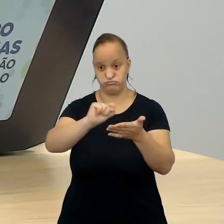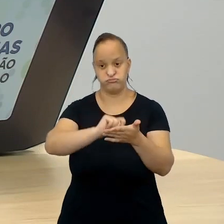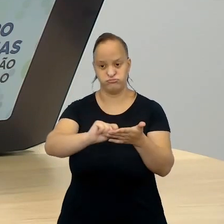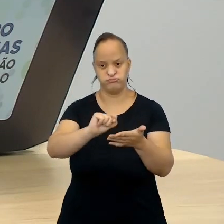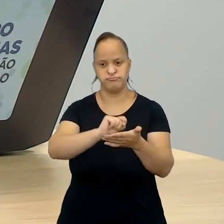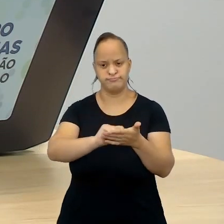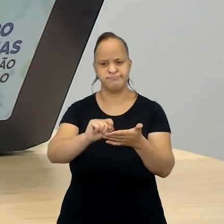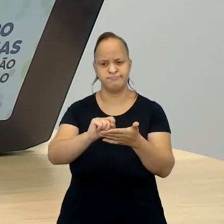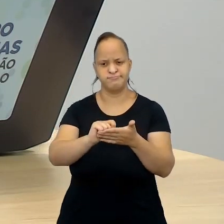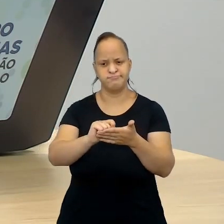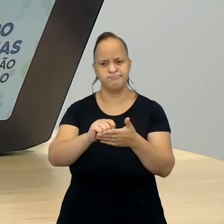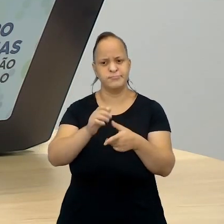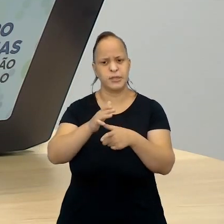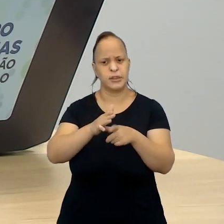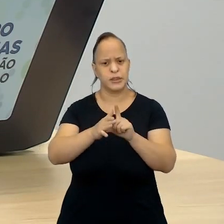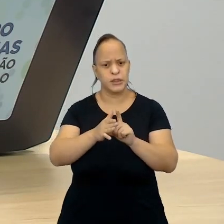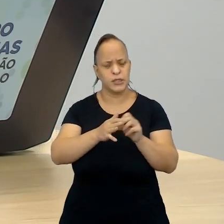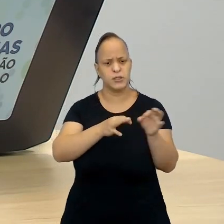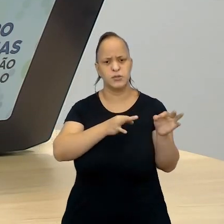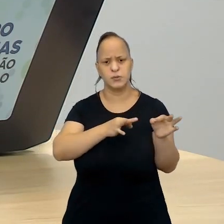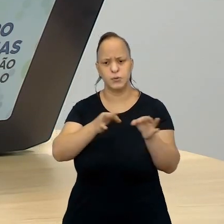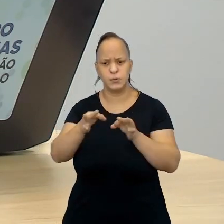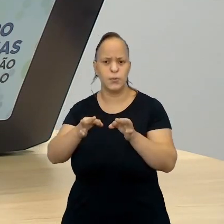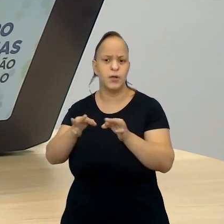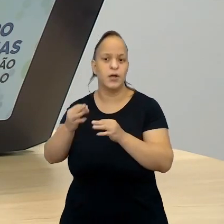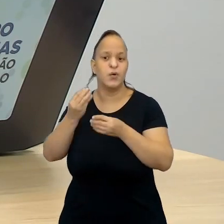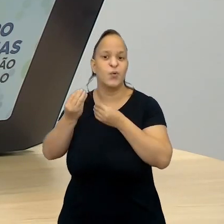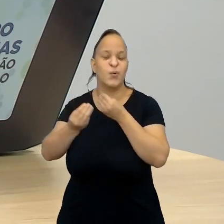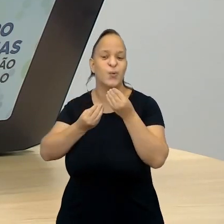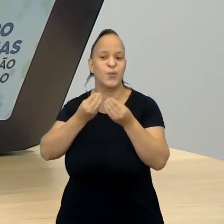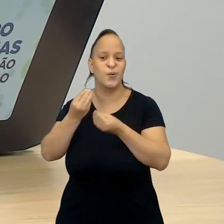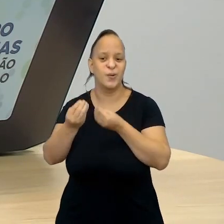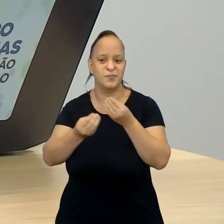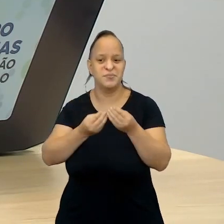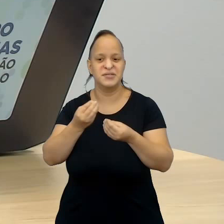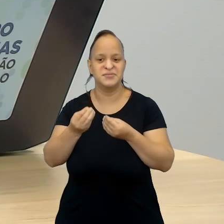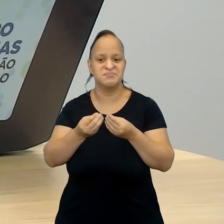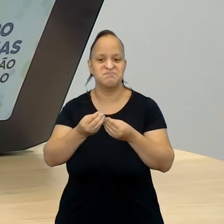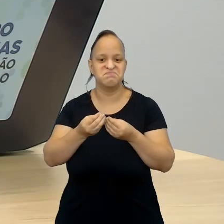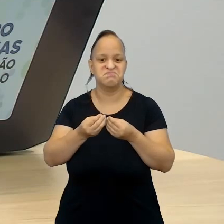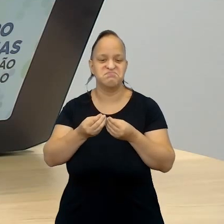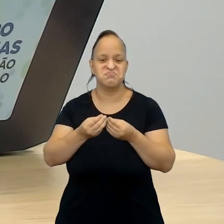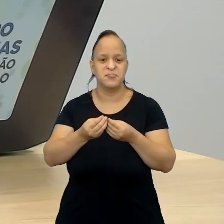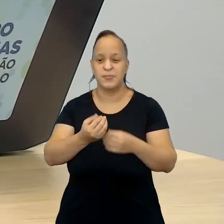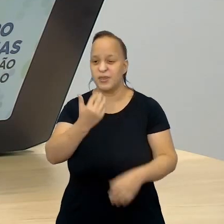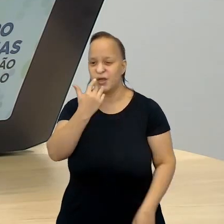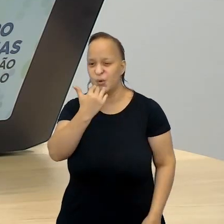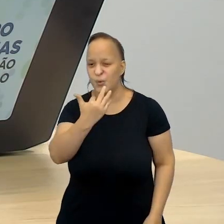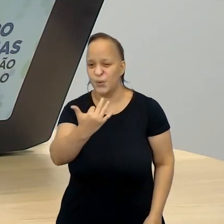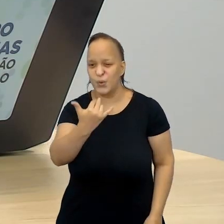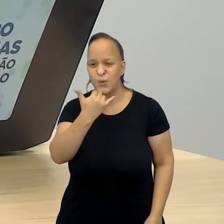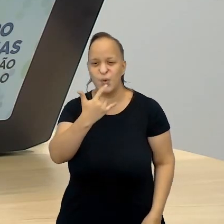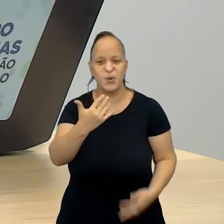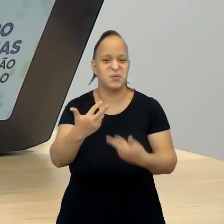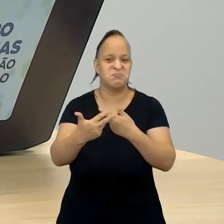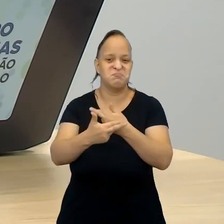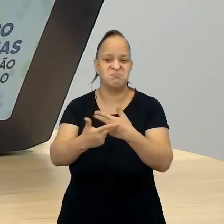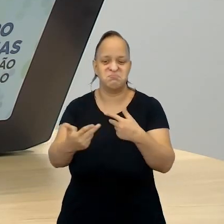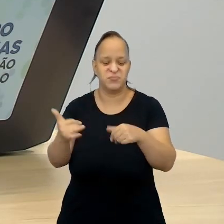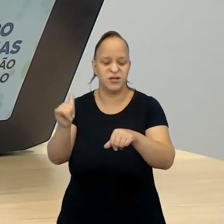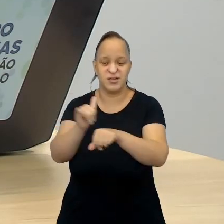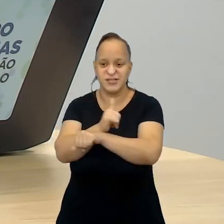já organiza por datas, cores, adesivos, esquemas. Encontrou alguma maneira de